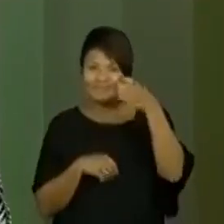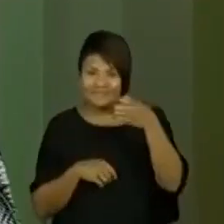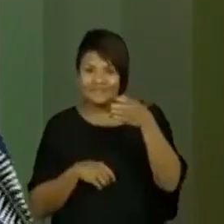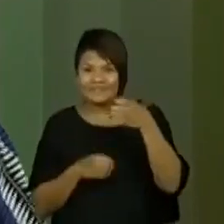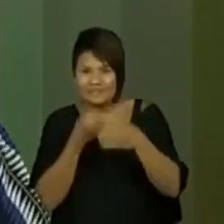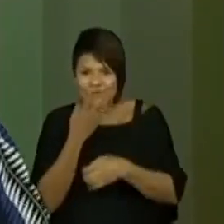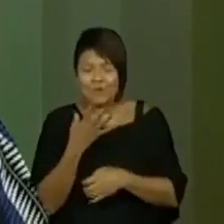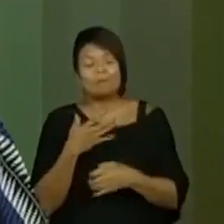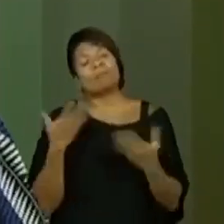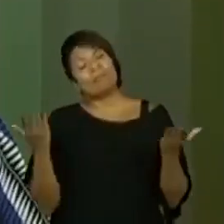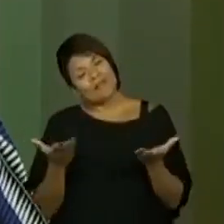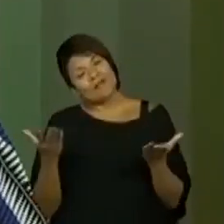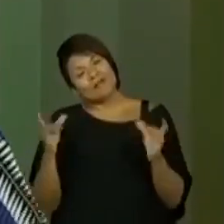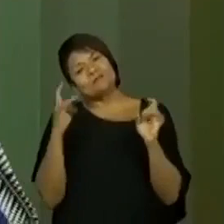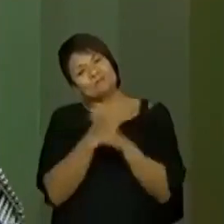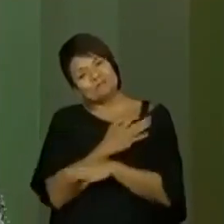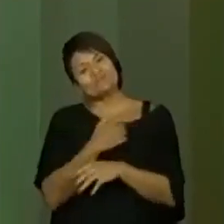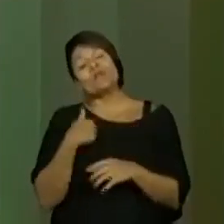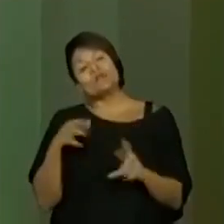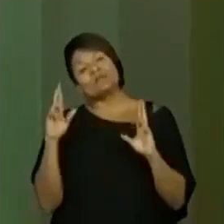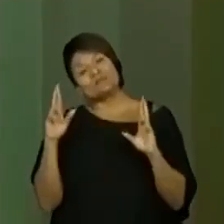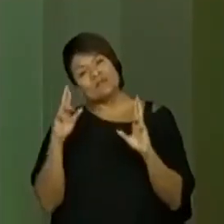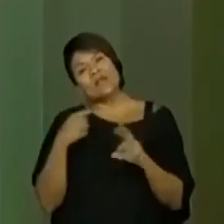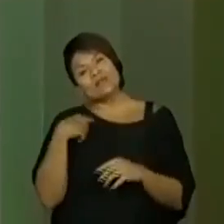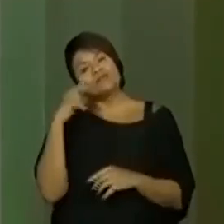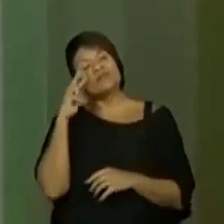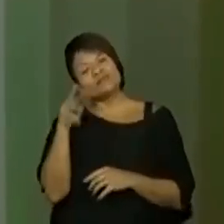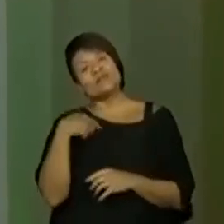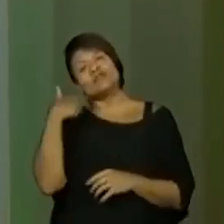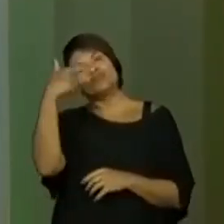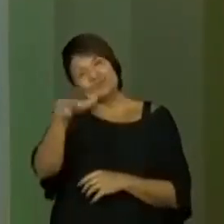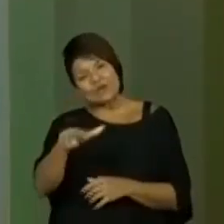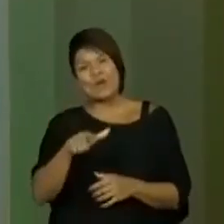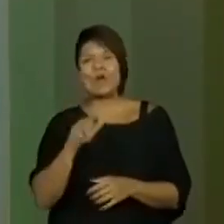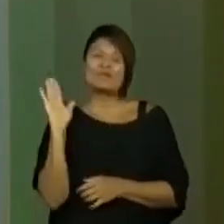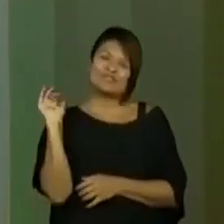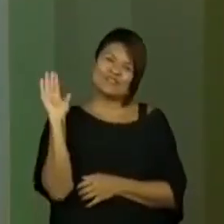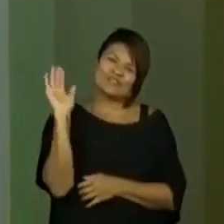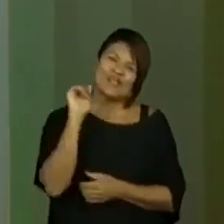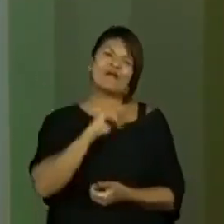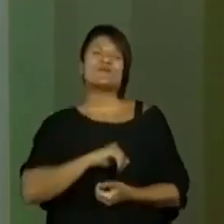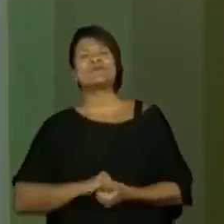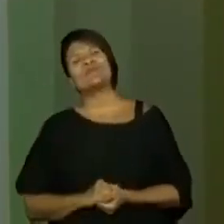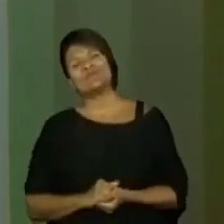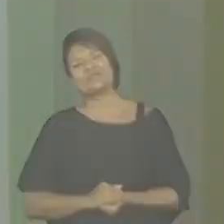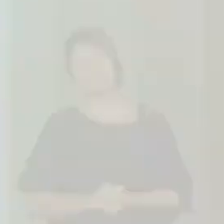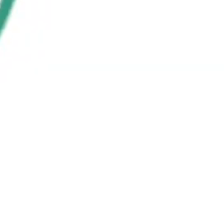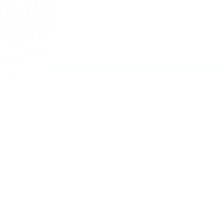Então, nós ficamos por aqui. Espero revê-los em uma próxima oportunidade. Tchau, tchau.